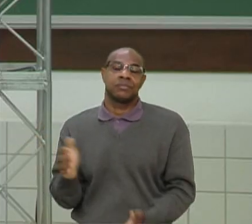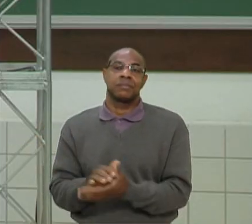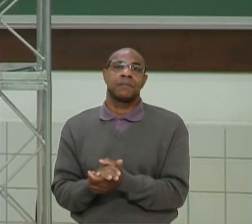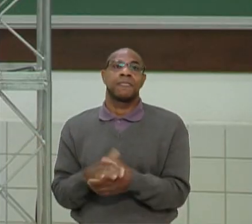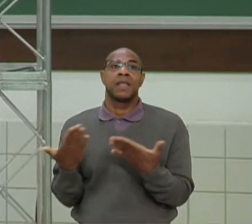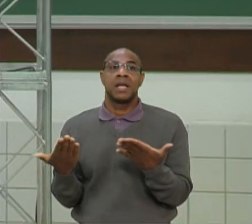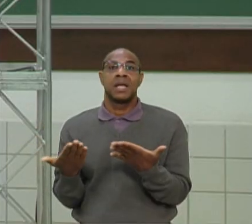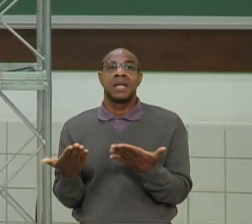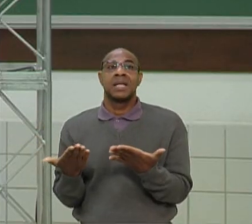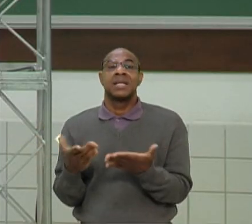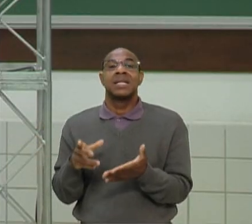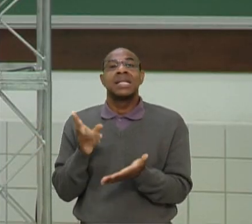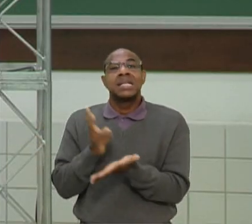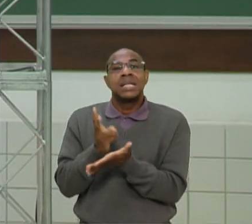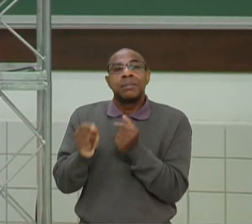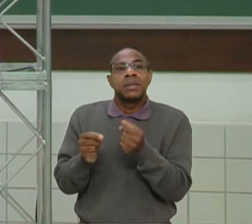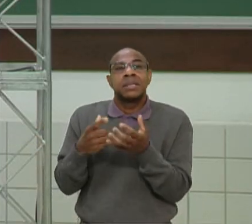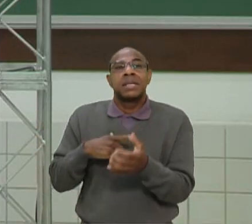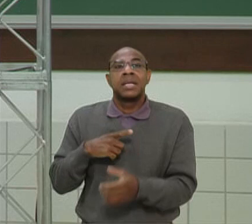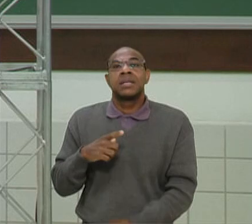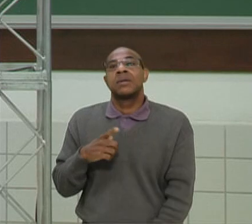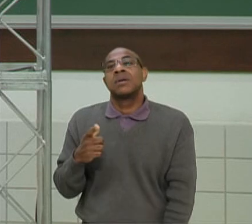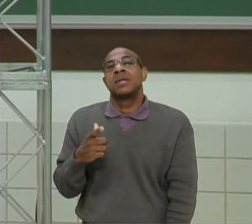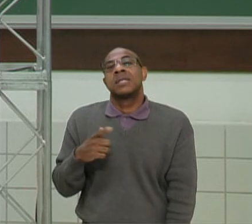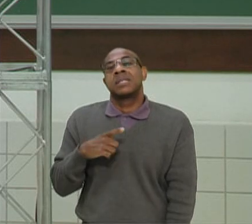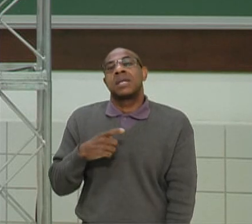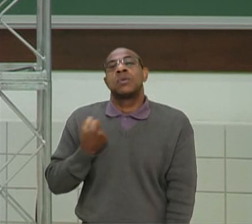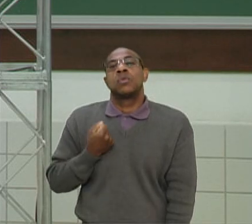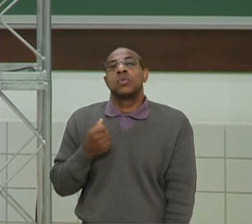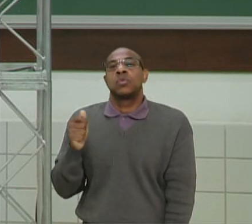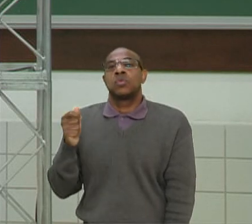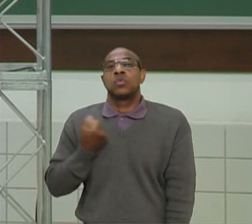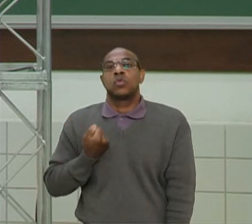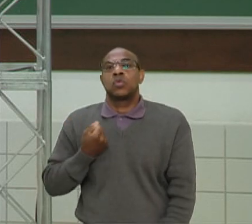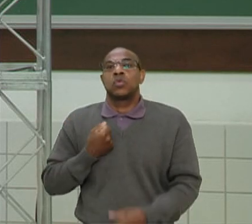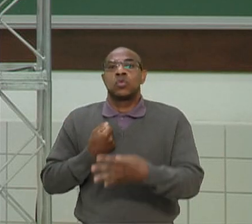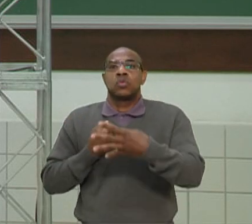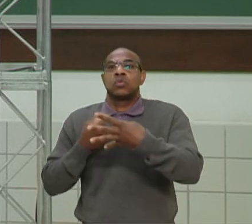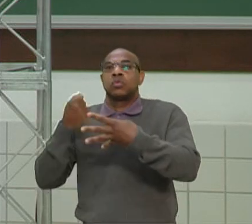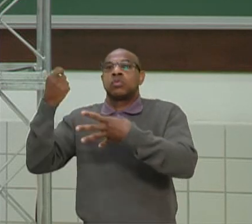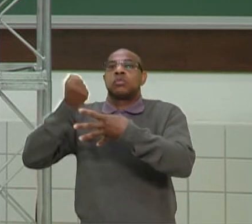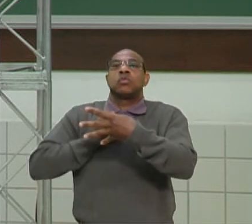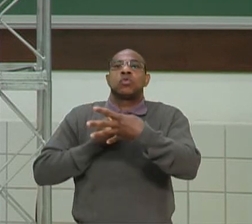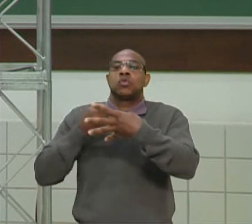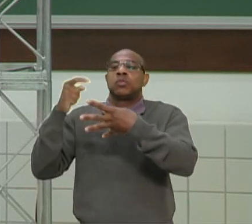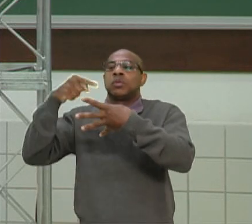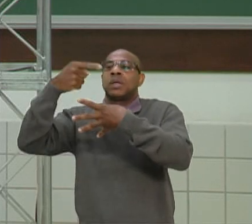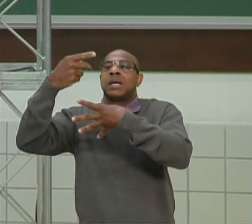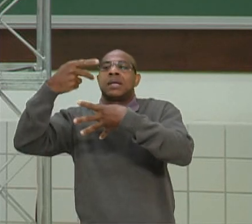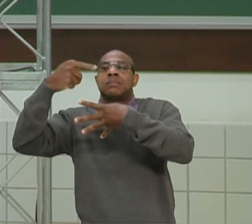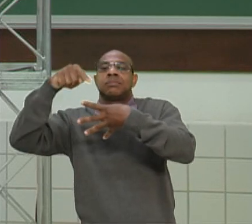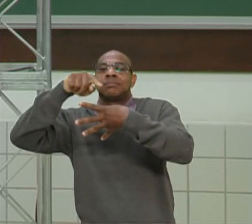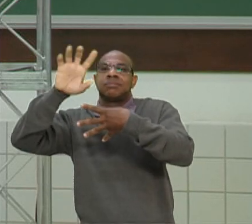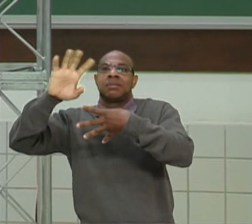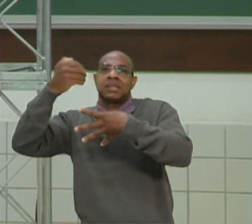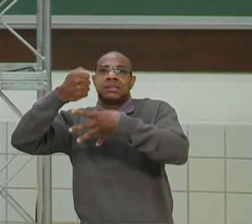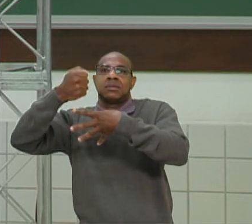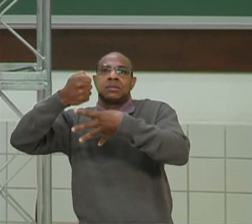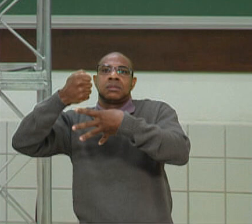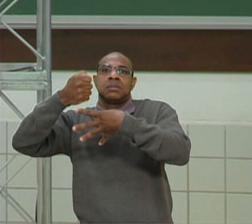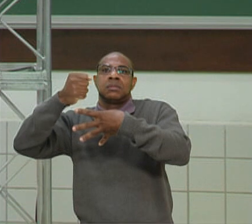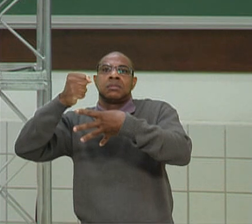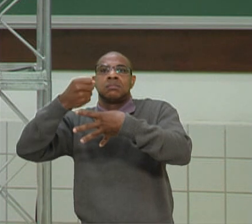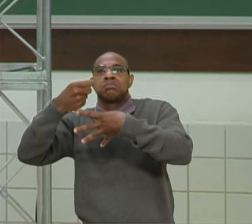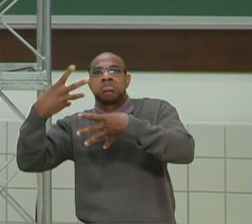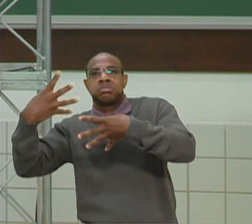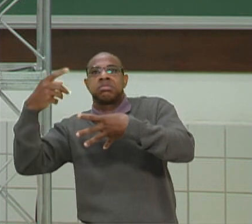sabe quando ele tem um expoente maior que 4, é só pegar esse expoente e dividir por 4. O que sobrar